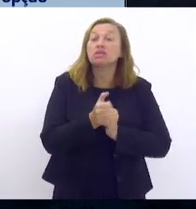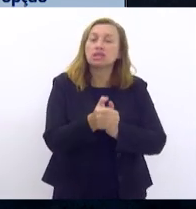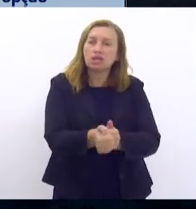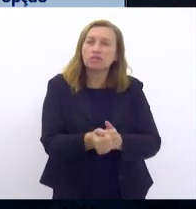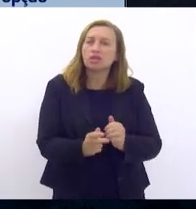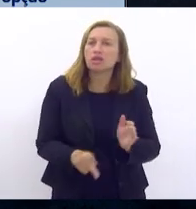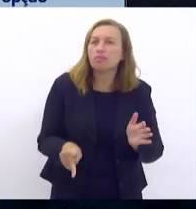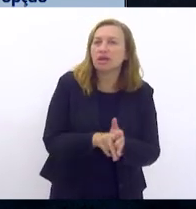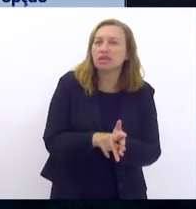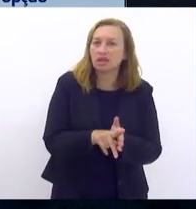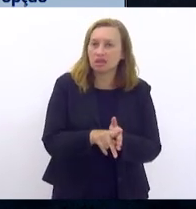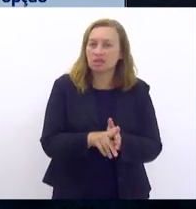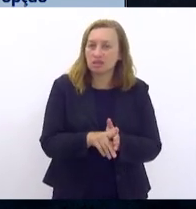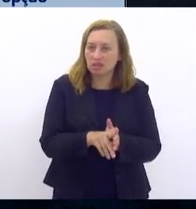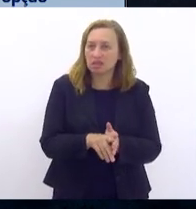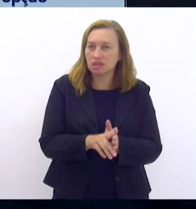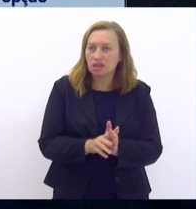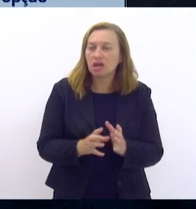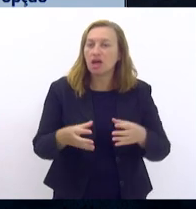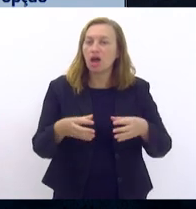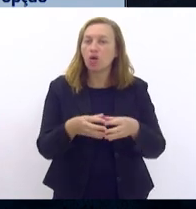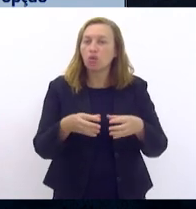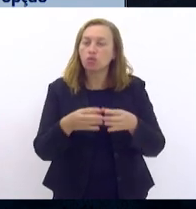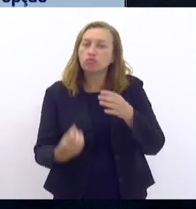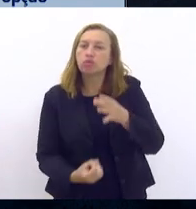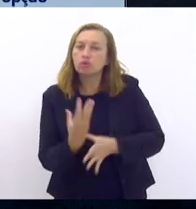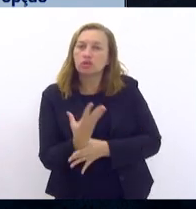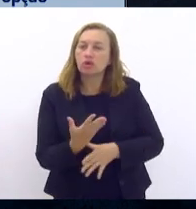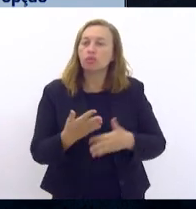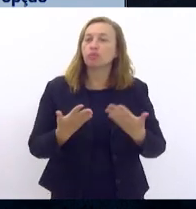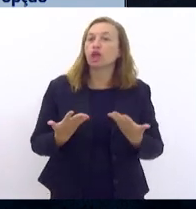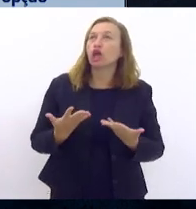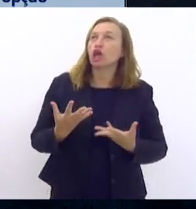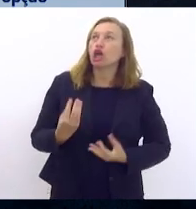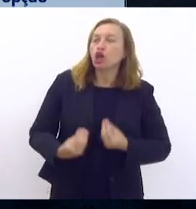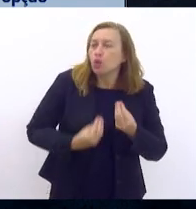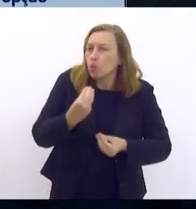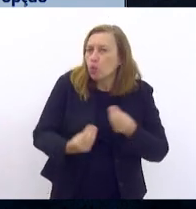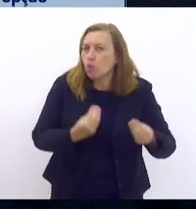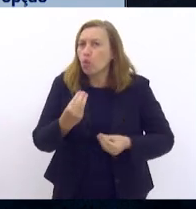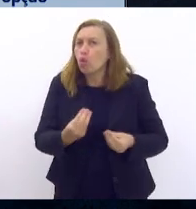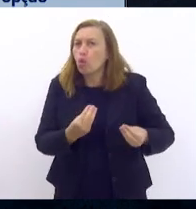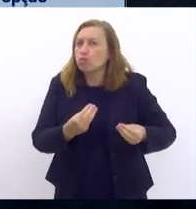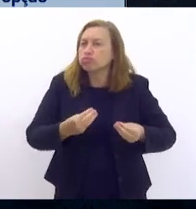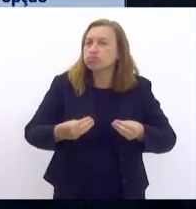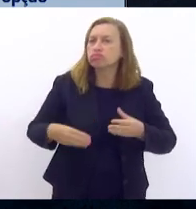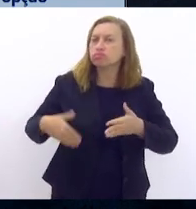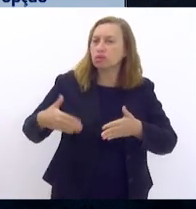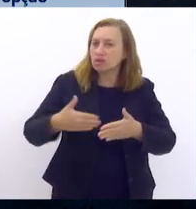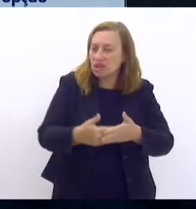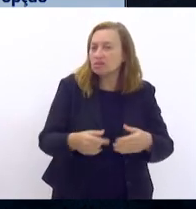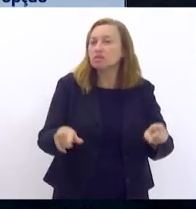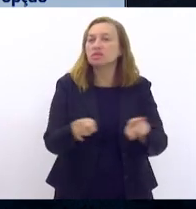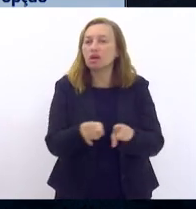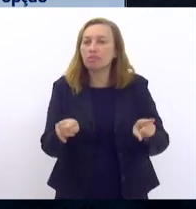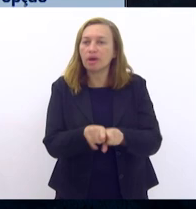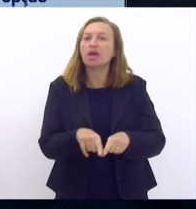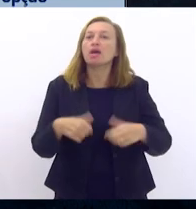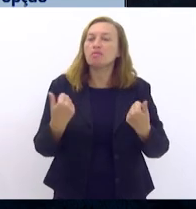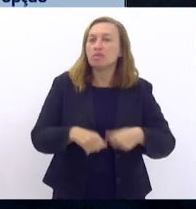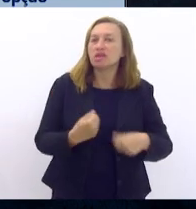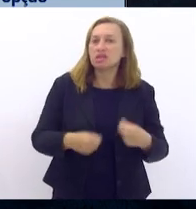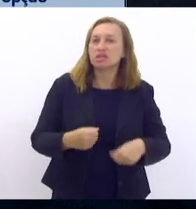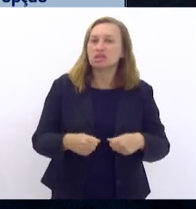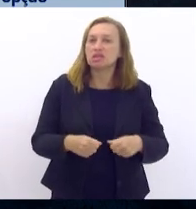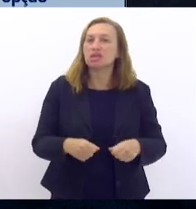que faz parte da cadeia produtiva né e como a gente desse processo também eles precisam